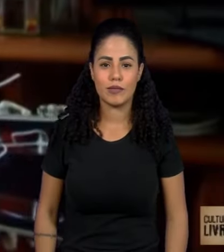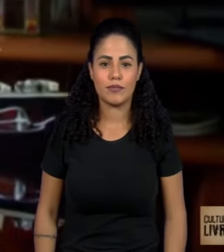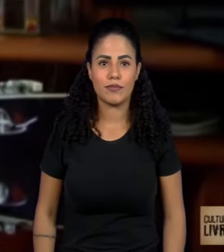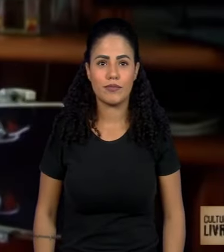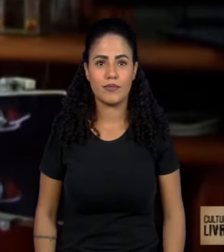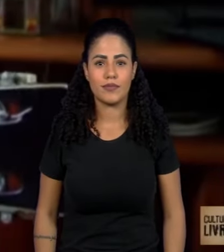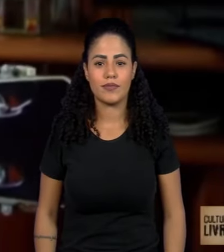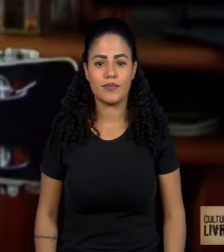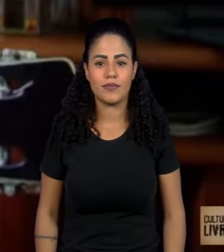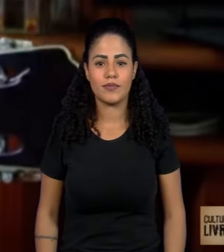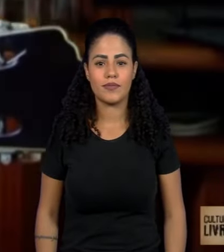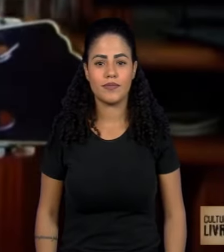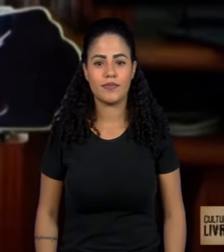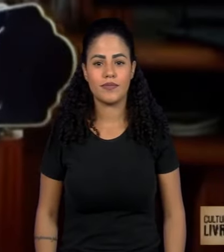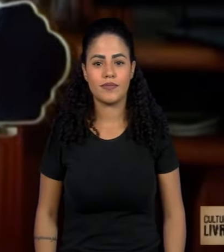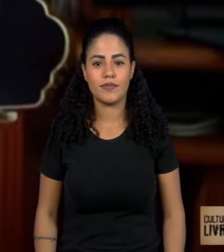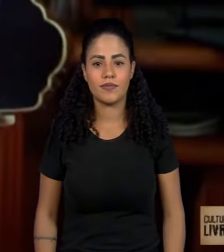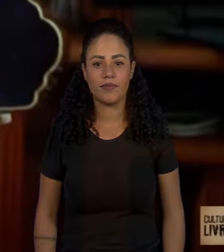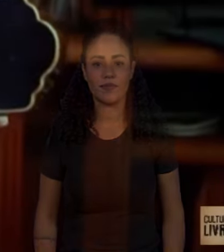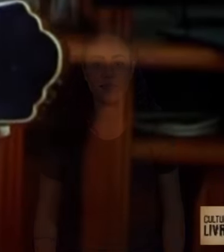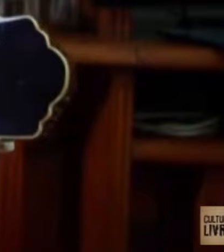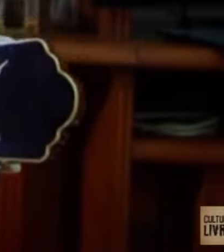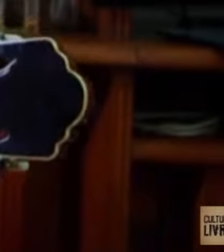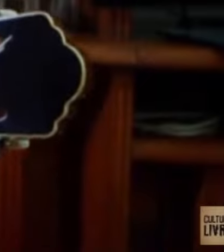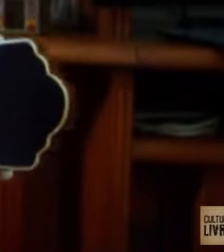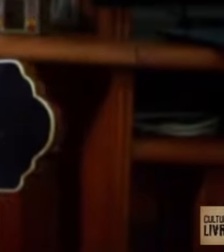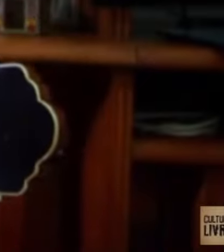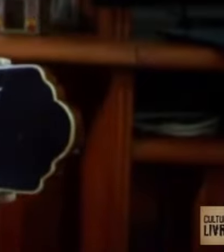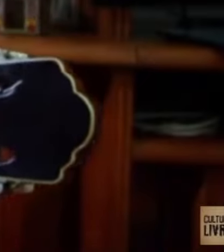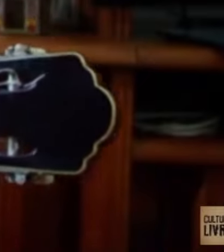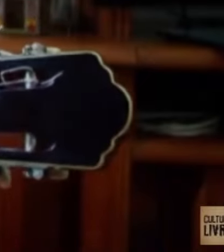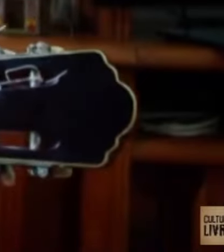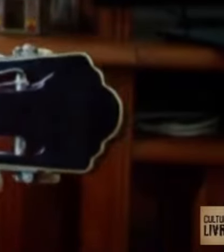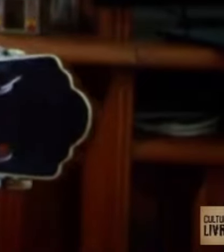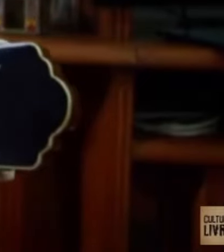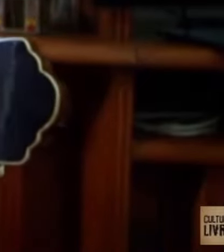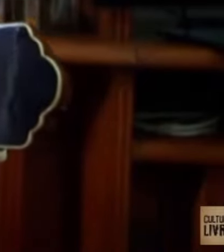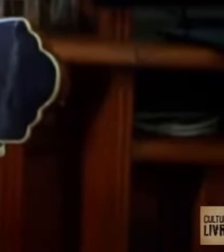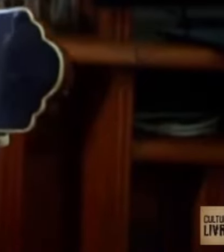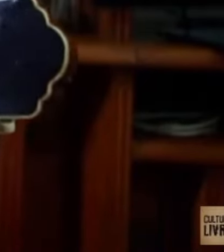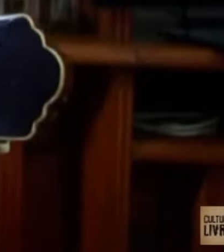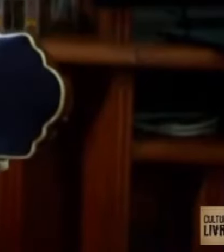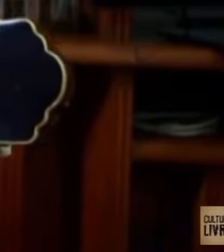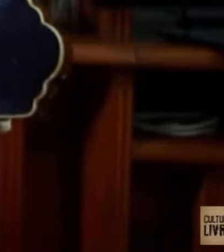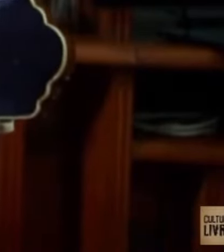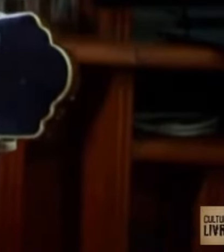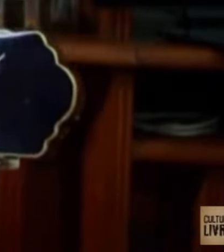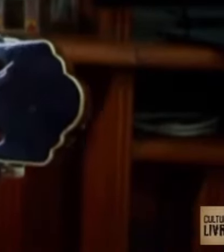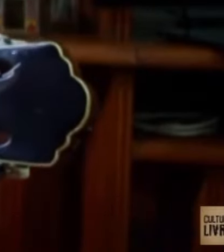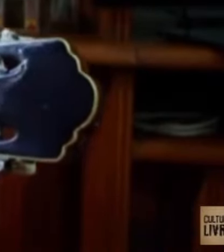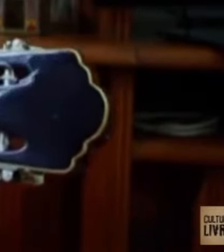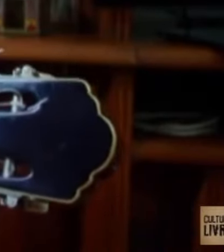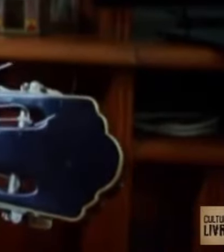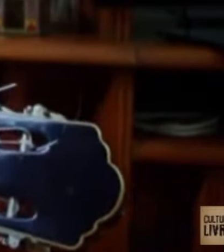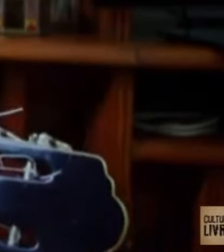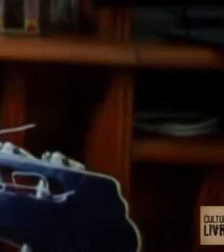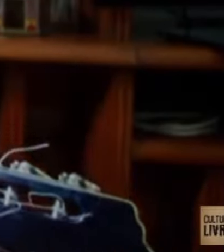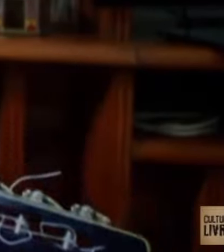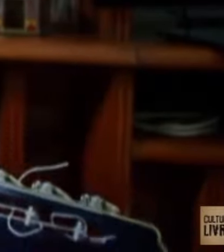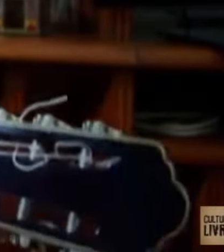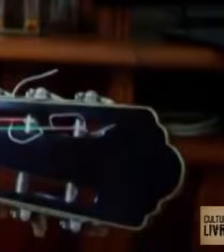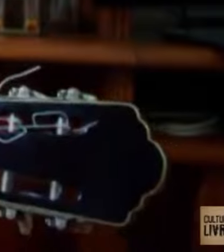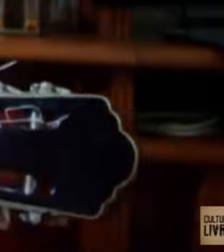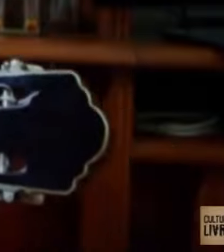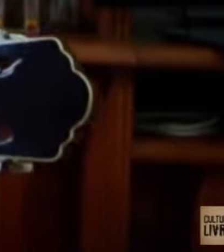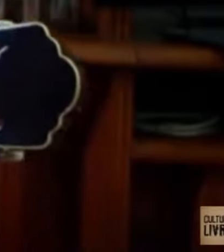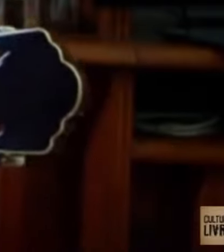O tempo é obra de gente sem razão. O tempo não existe dessa que é a graça, dizendo sim do